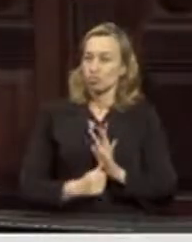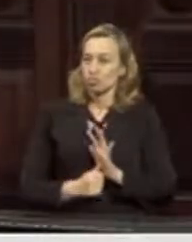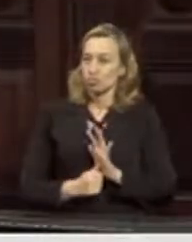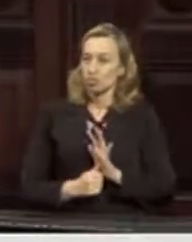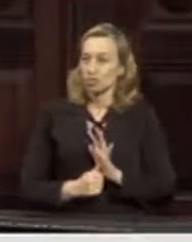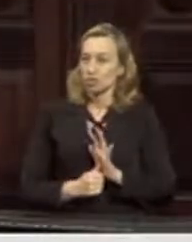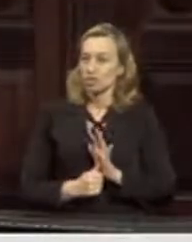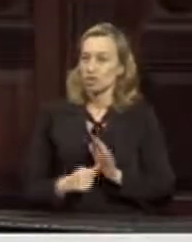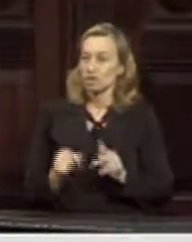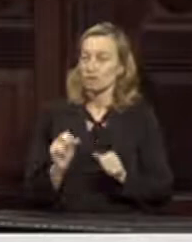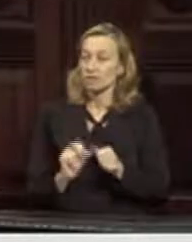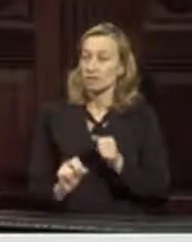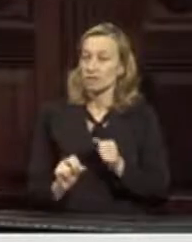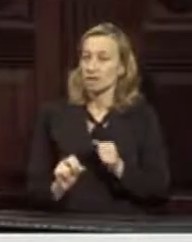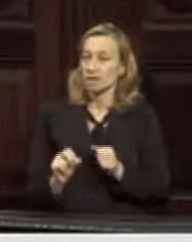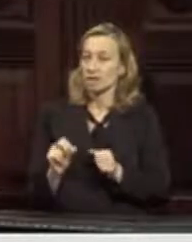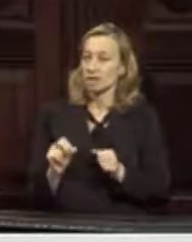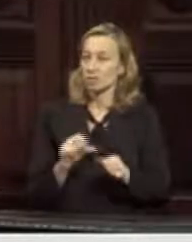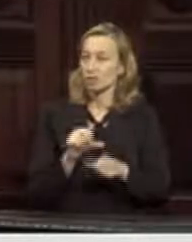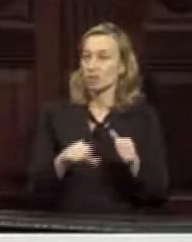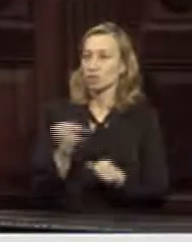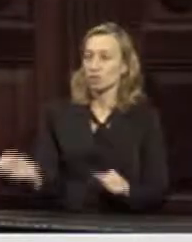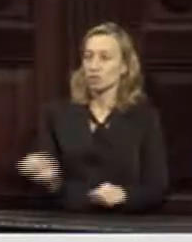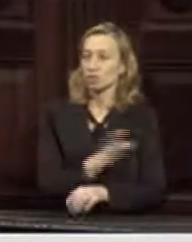fizeram a reforma trabalhista,